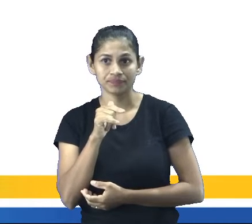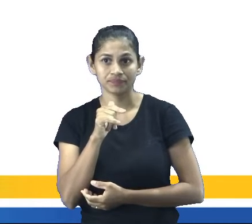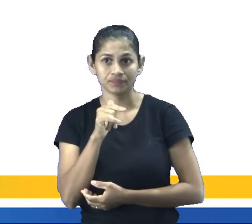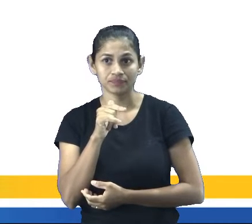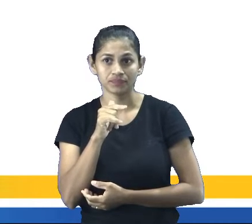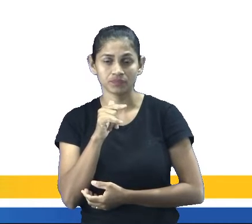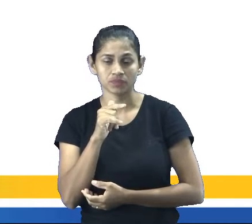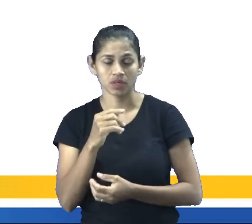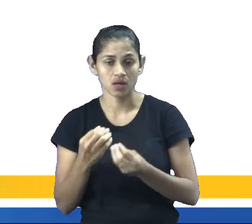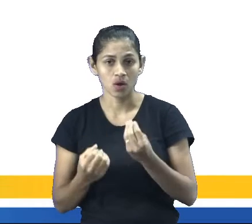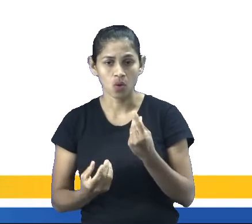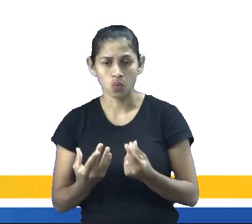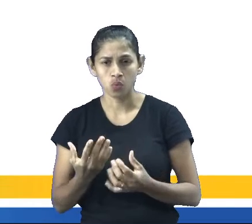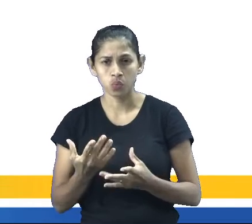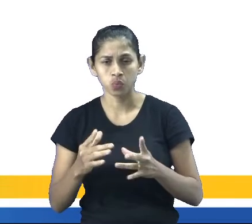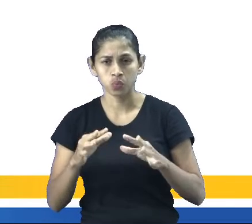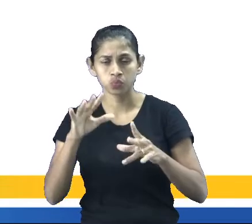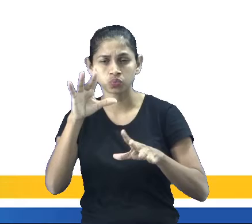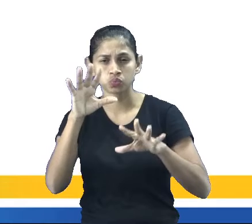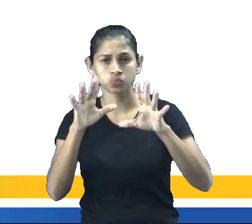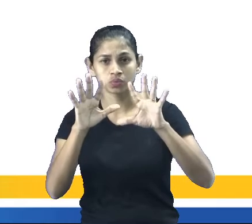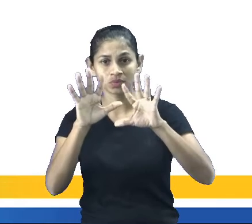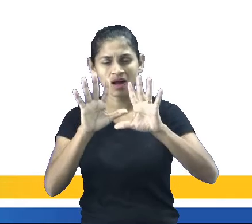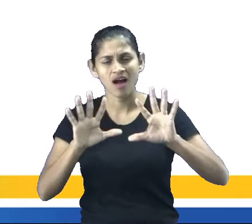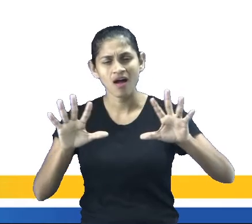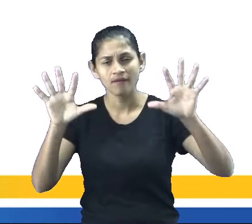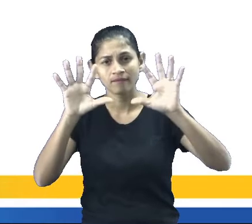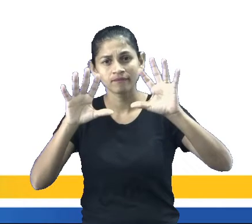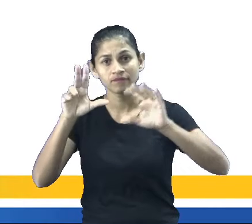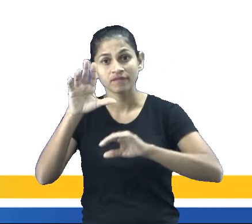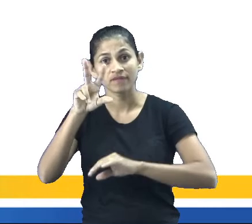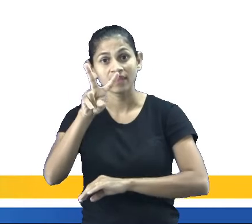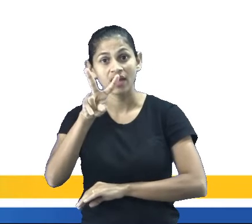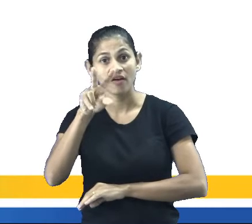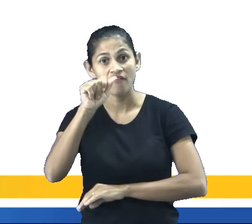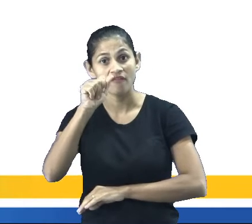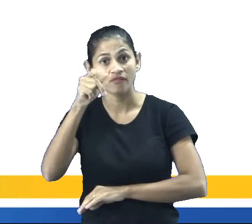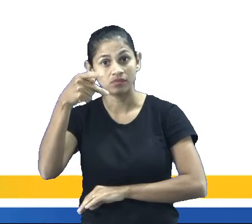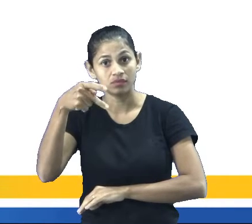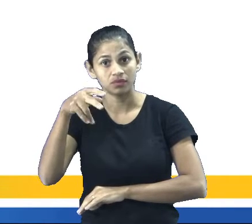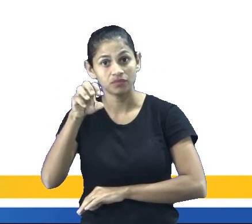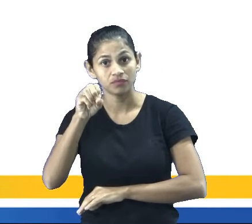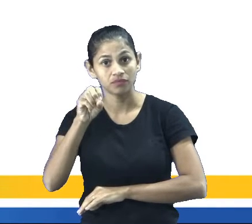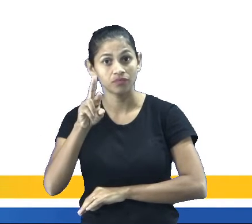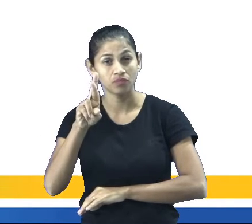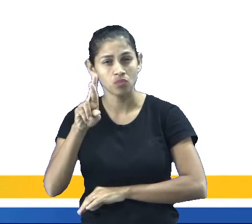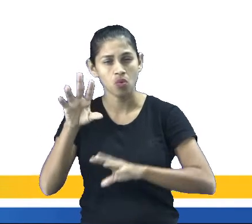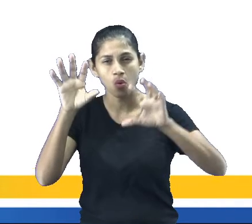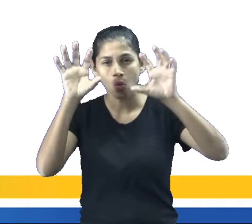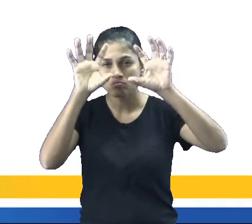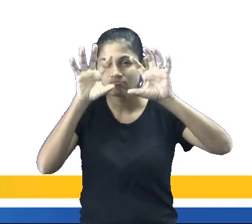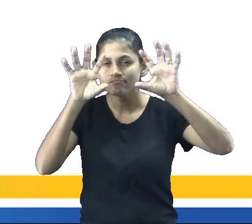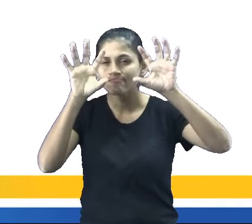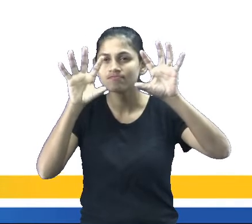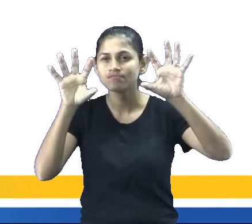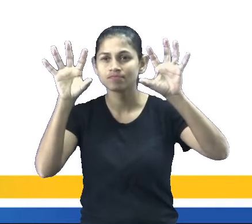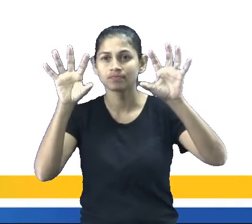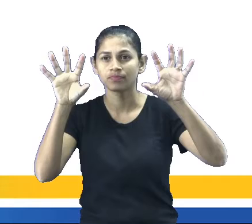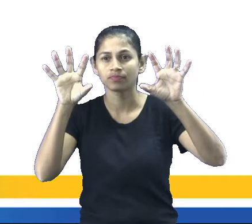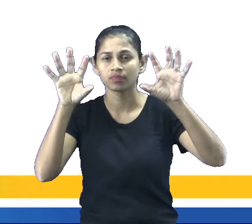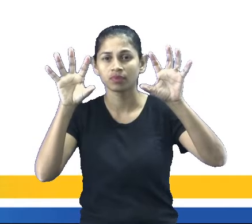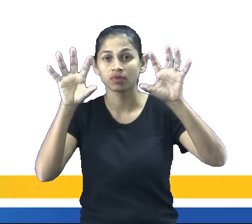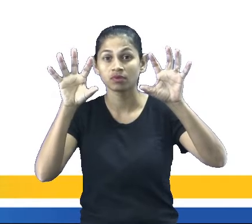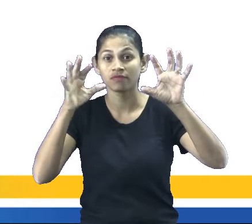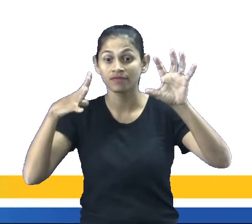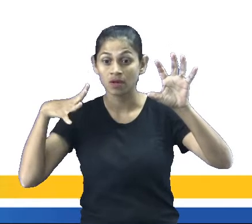água e vai fazer o quê? A geração de vapor. Então esse vapor vai vir com muita velocidade, muita pressão